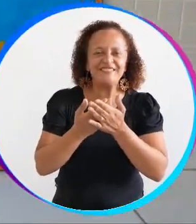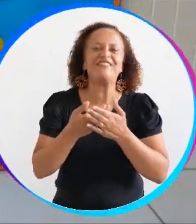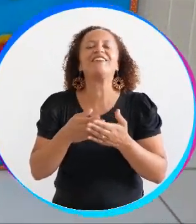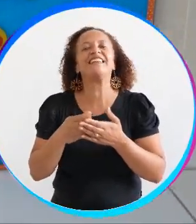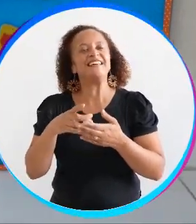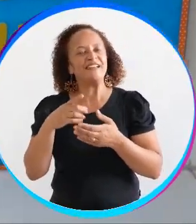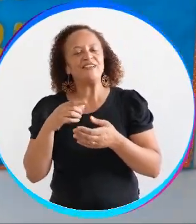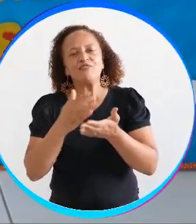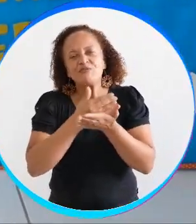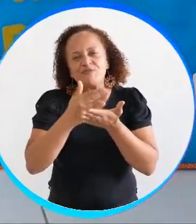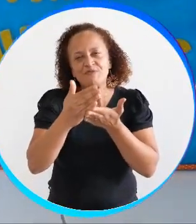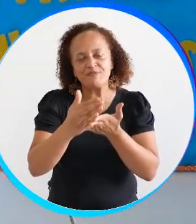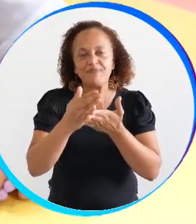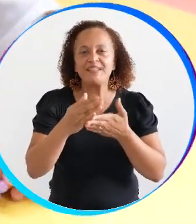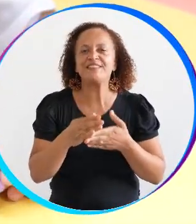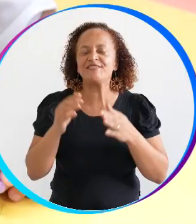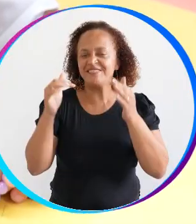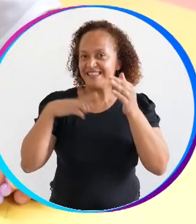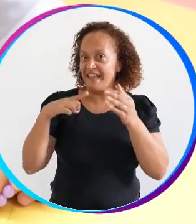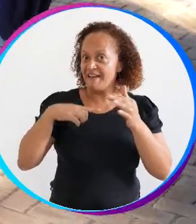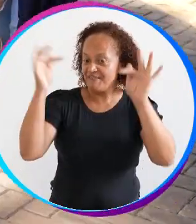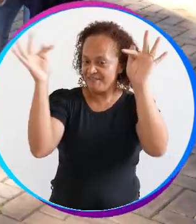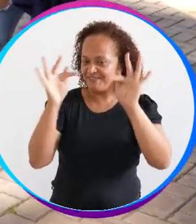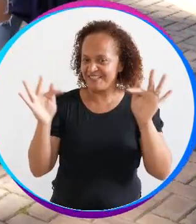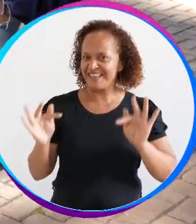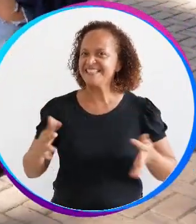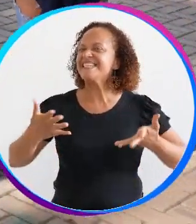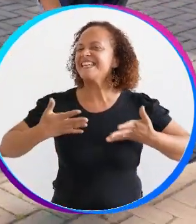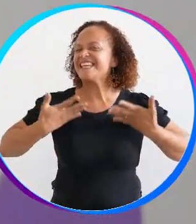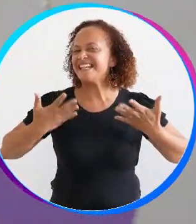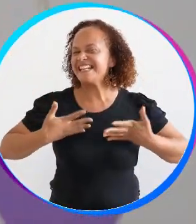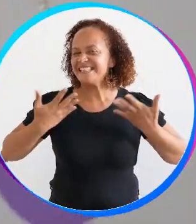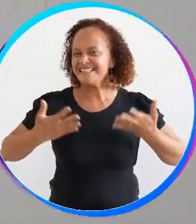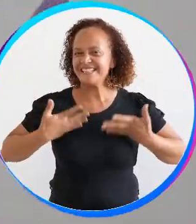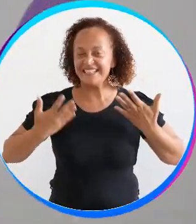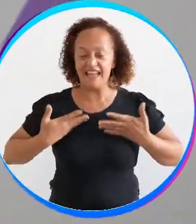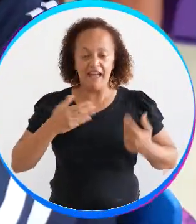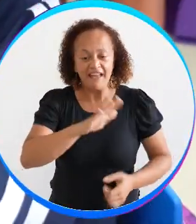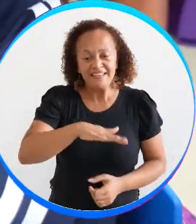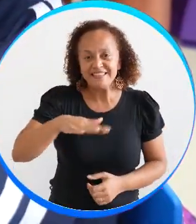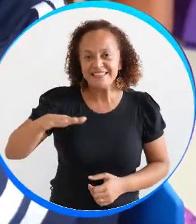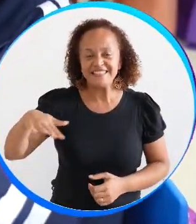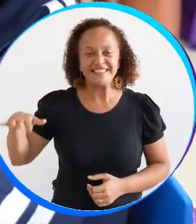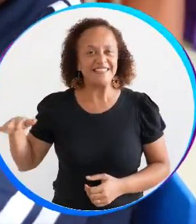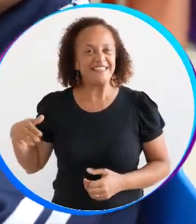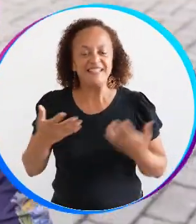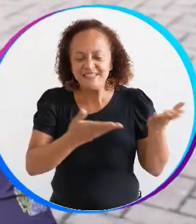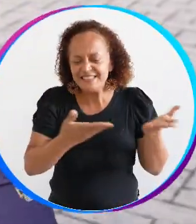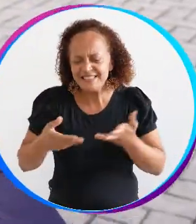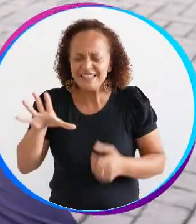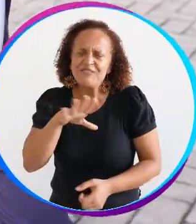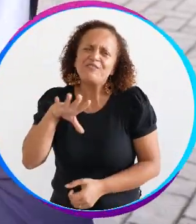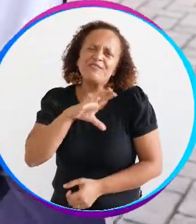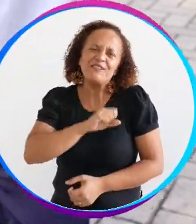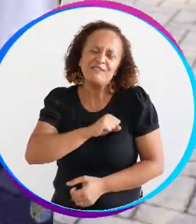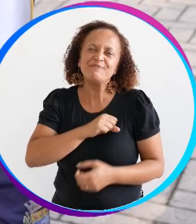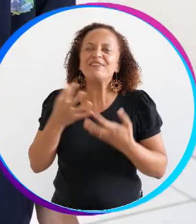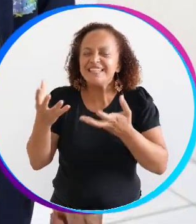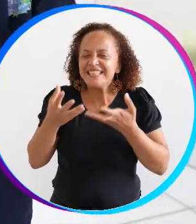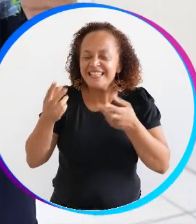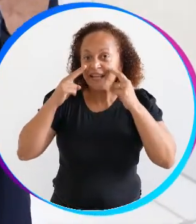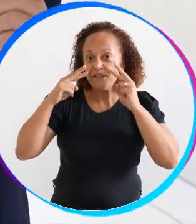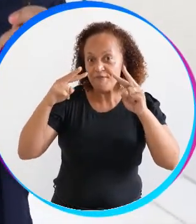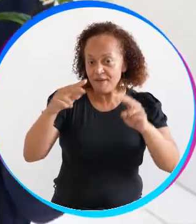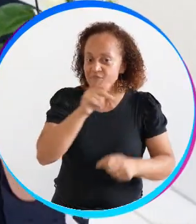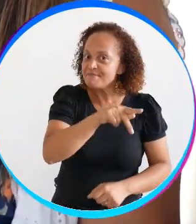Na EMEI do Complexo Carlos dos Marinho, o início das aulas foi assim, cheio de estilo e alegria. As crianças recebidas com muito